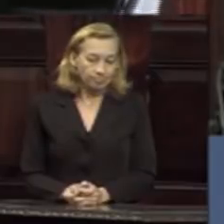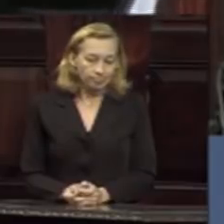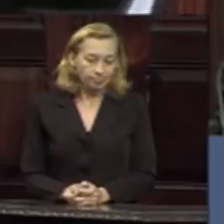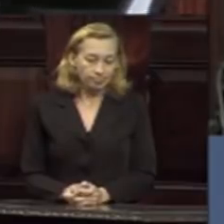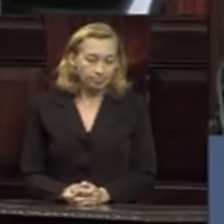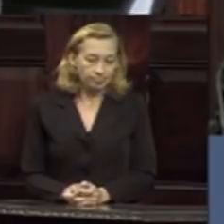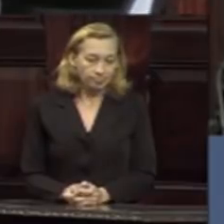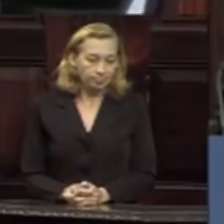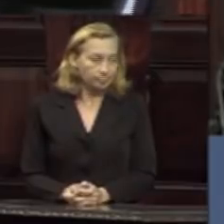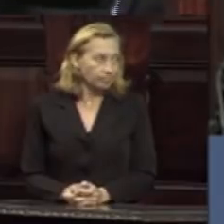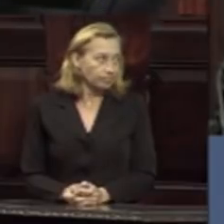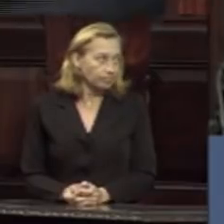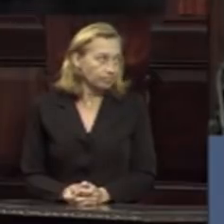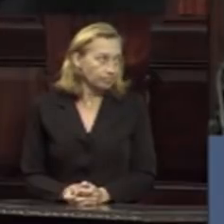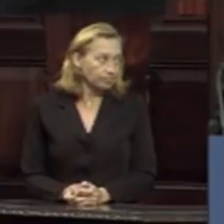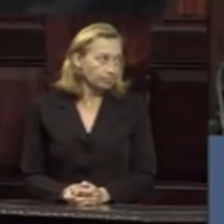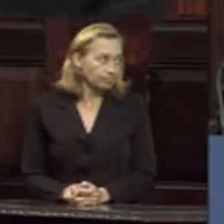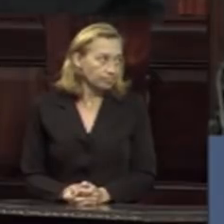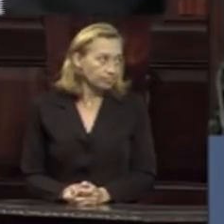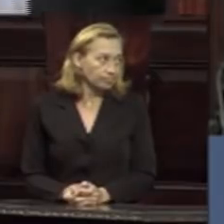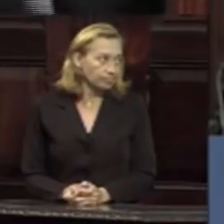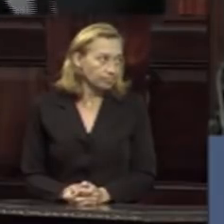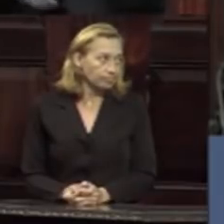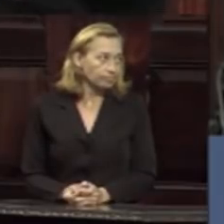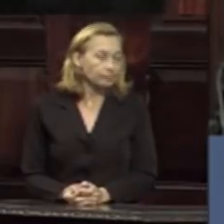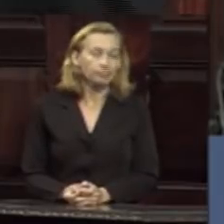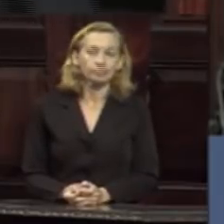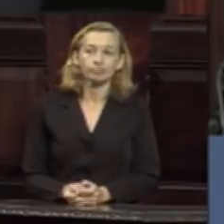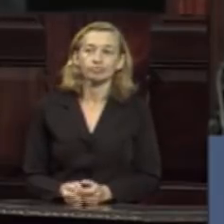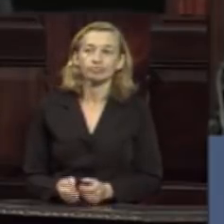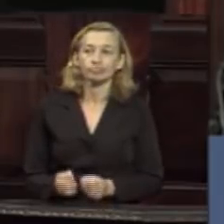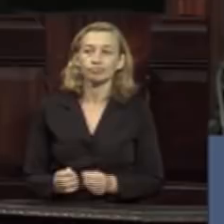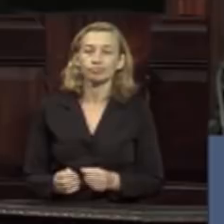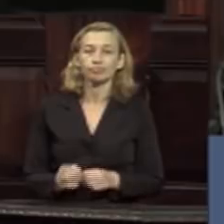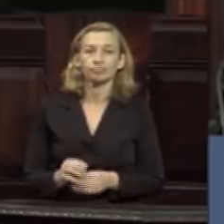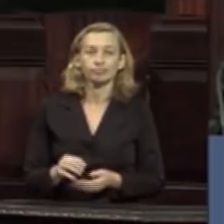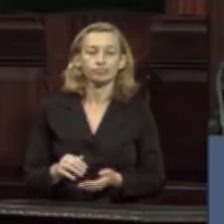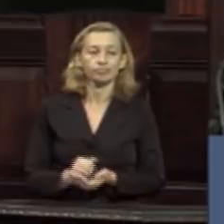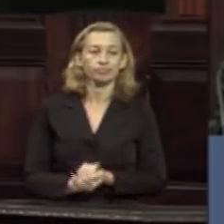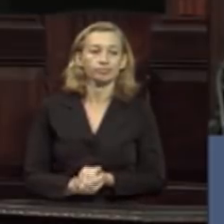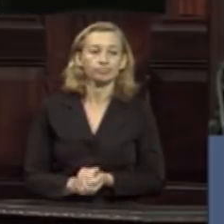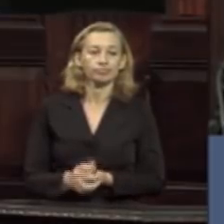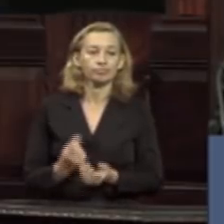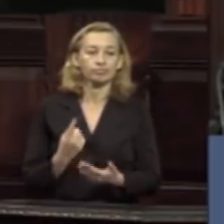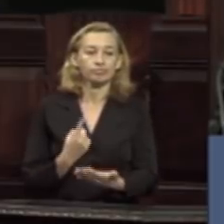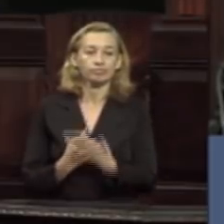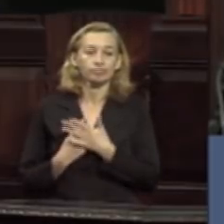Pela Comissão de Orçamento, Finanças, Fiscalização Financeira e Controle, deputado Gustavo Tutuca.